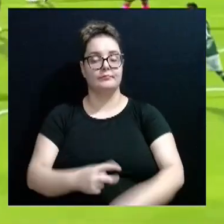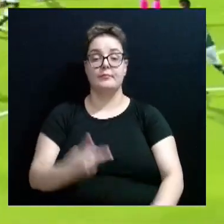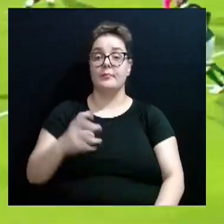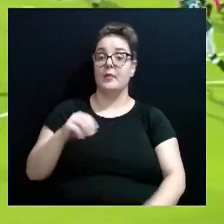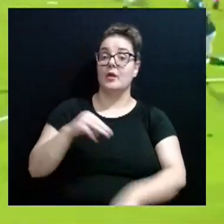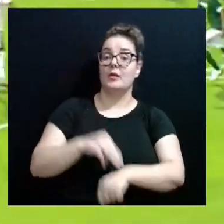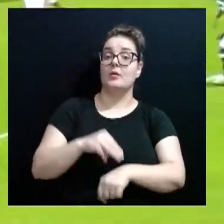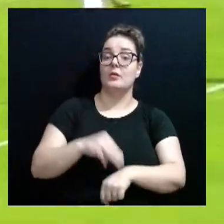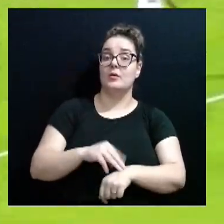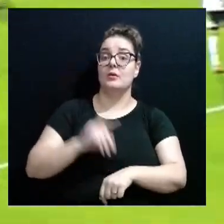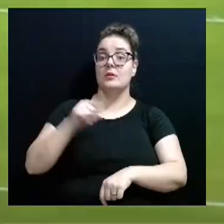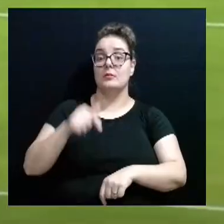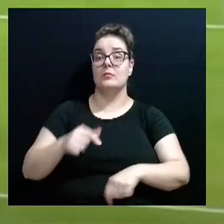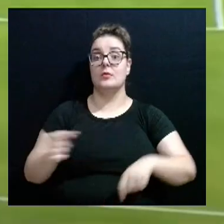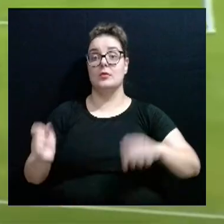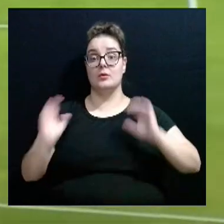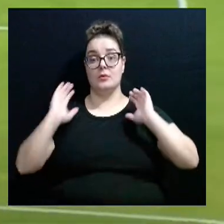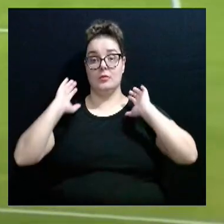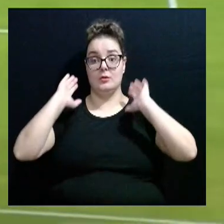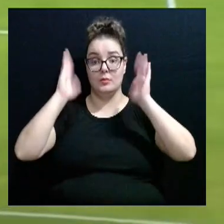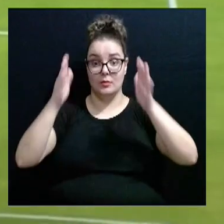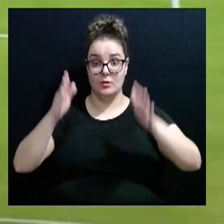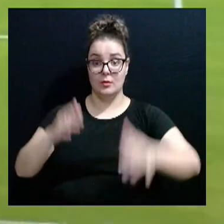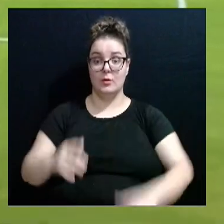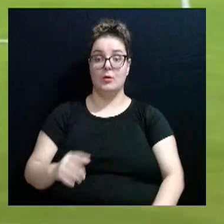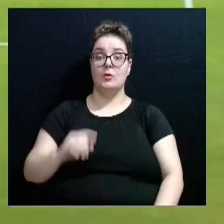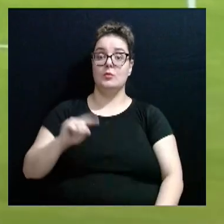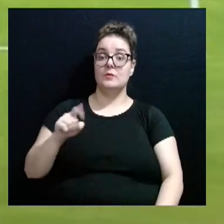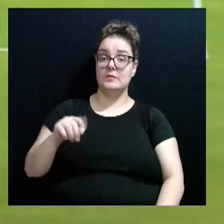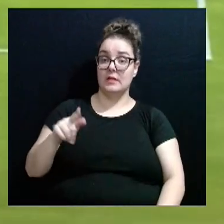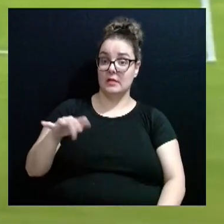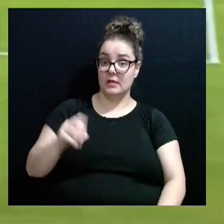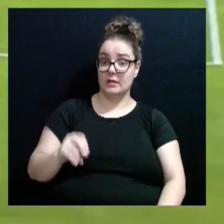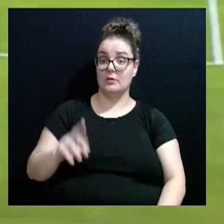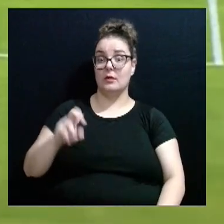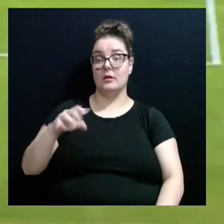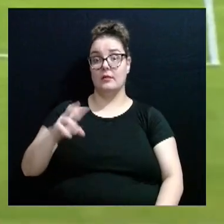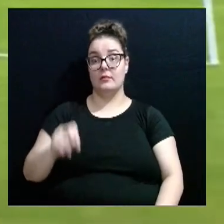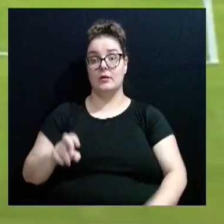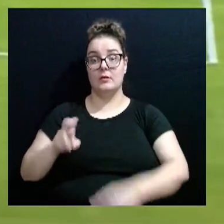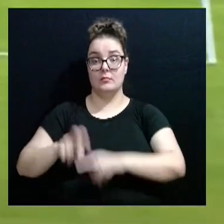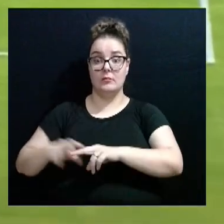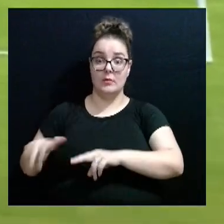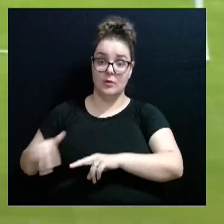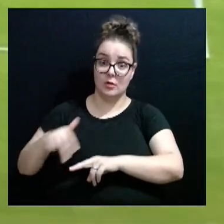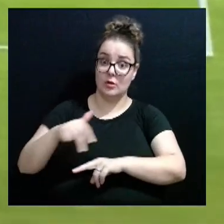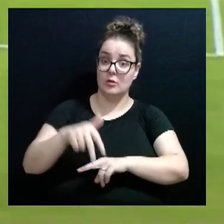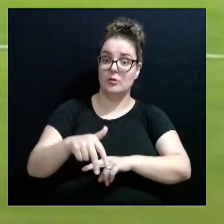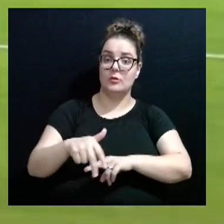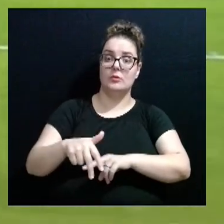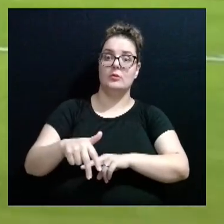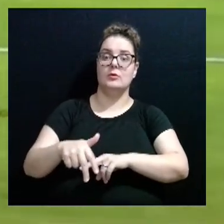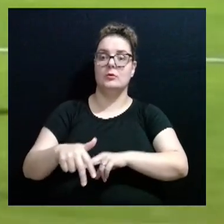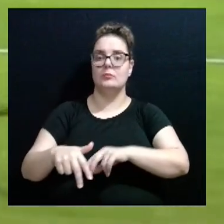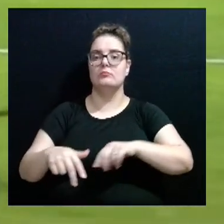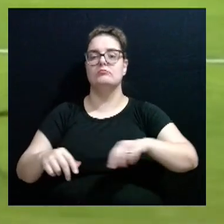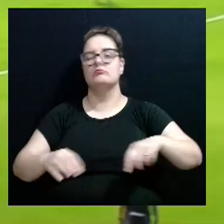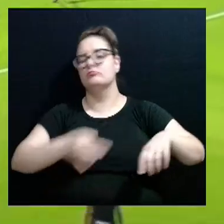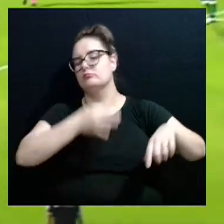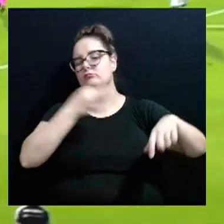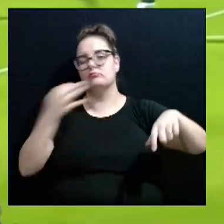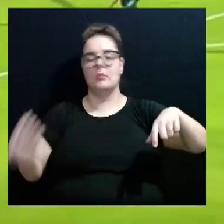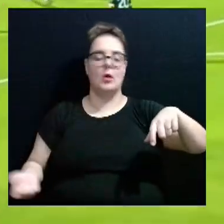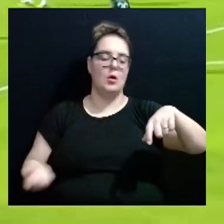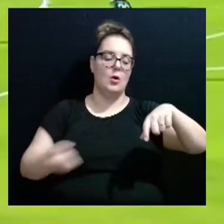de escanteio, o zagueiro Rafael, que saiu do banco de reservas, girou com estilo e marcou um gol como